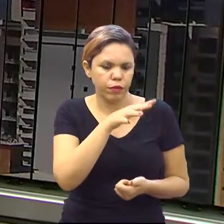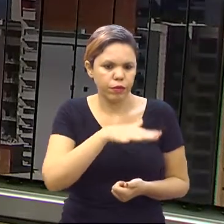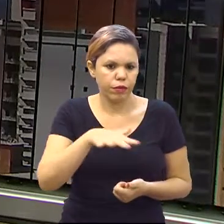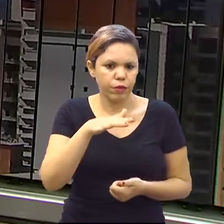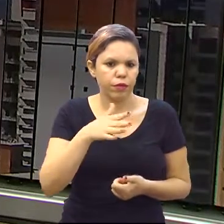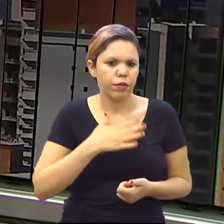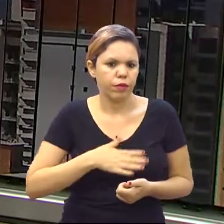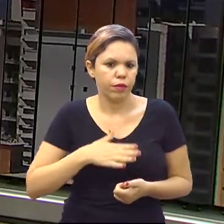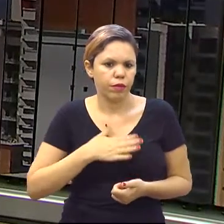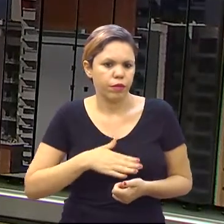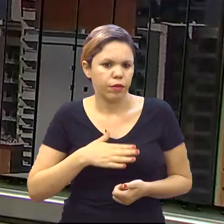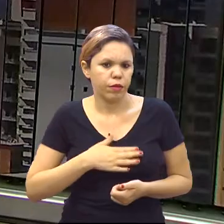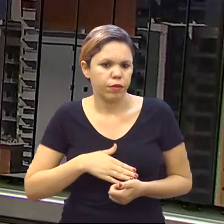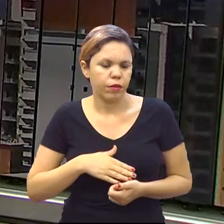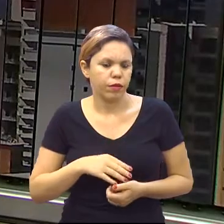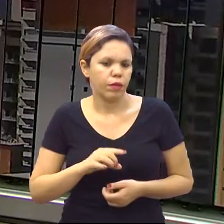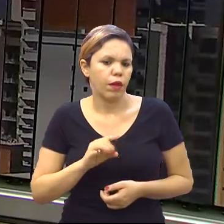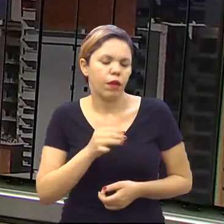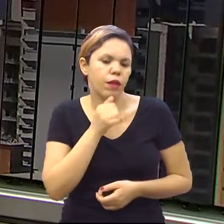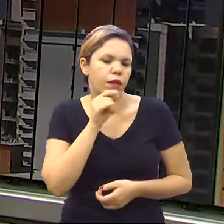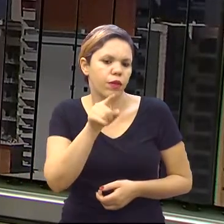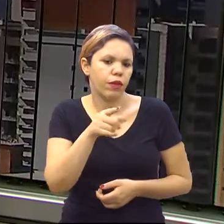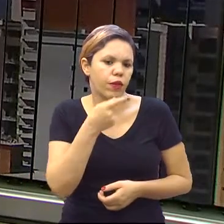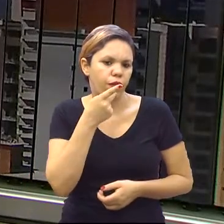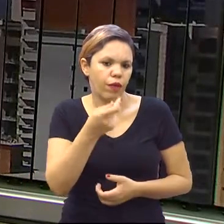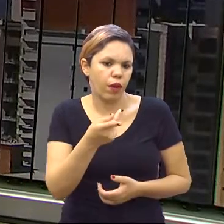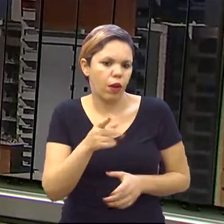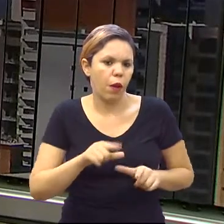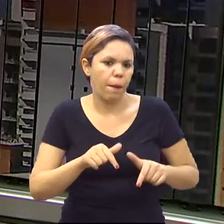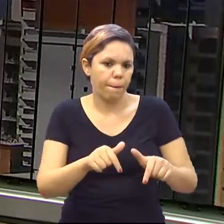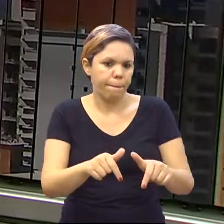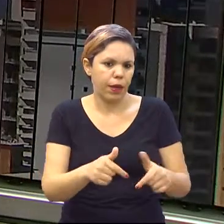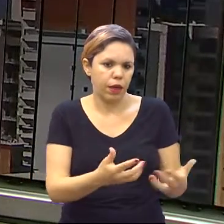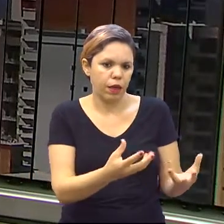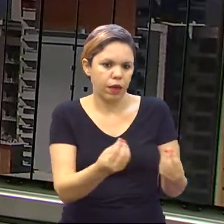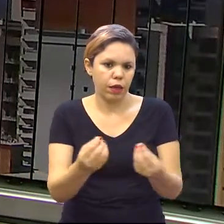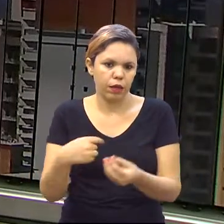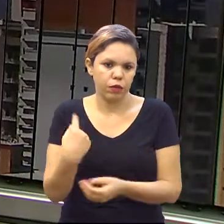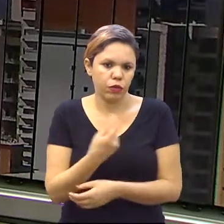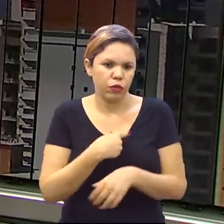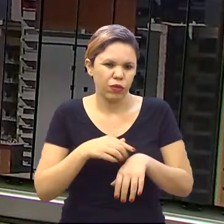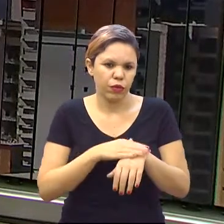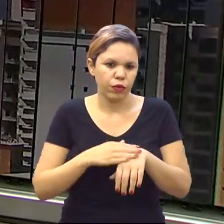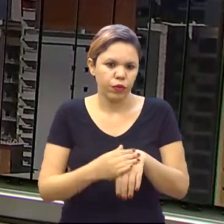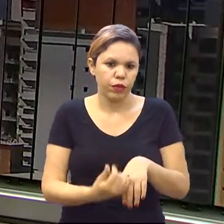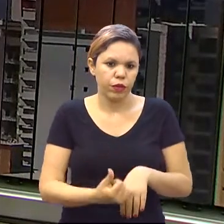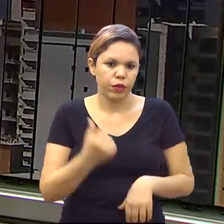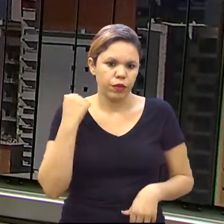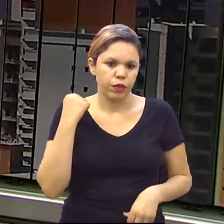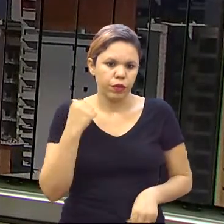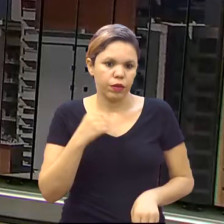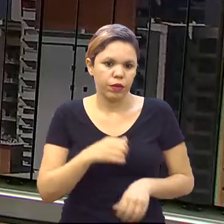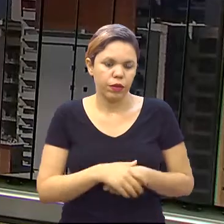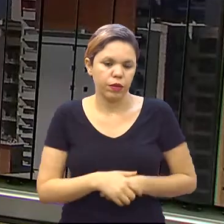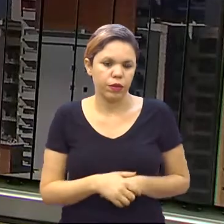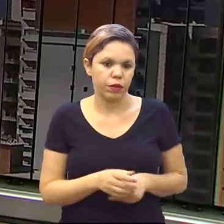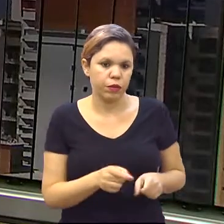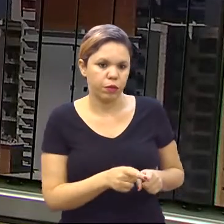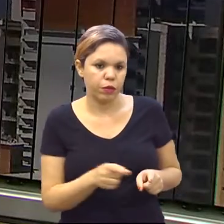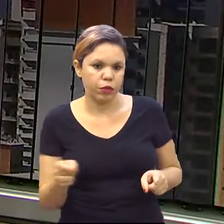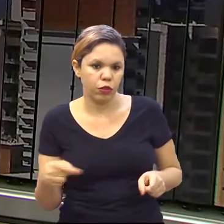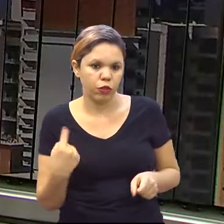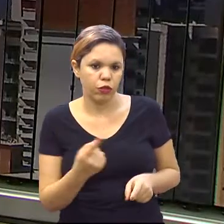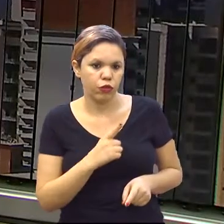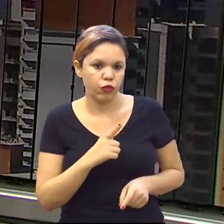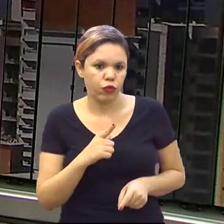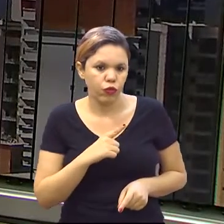hídrica está tranquila, só que, por exemplo, você acabou de falar de medidas que muito nós conversamos lá atrás, aquele